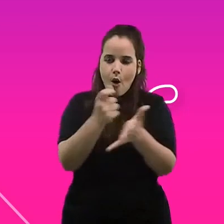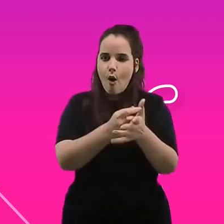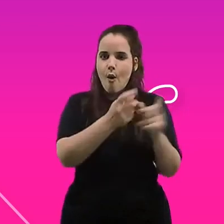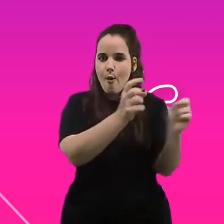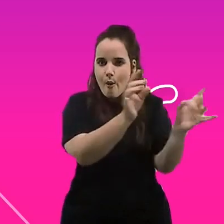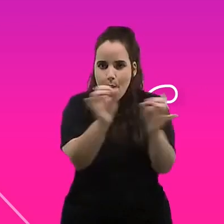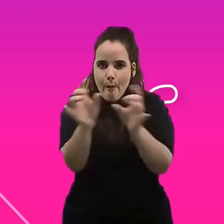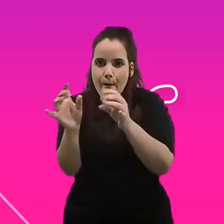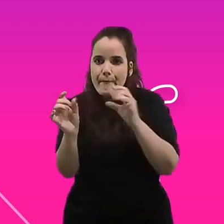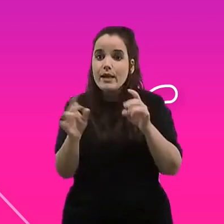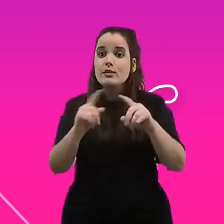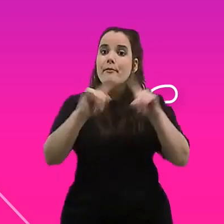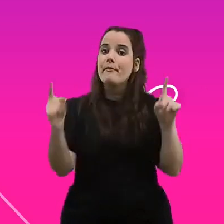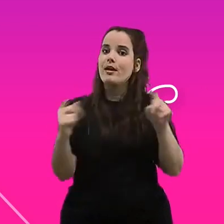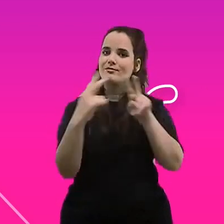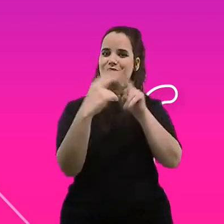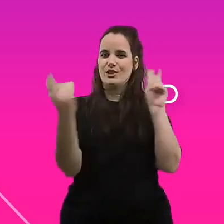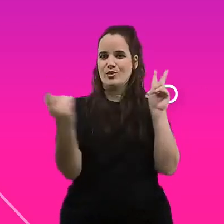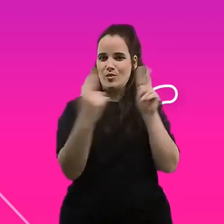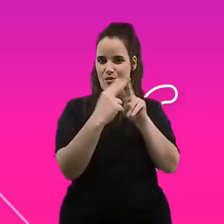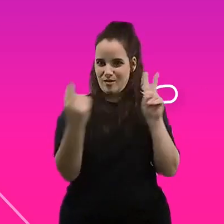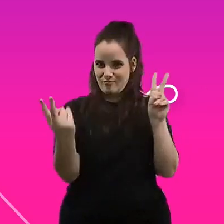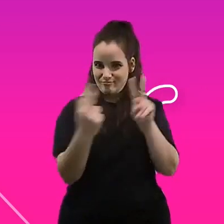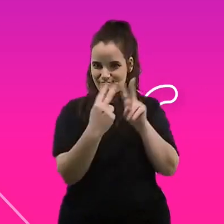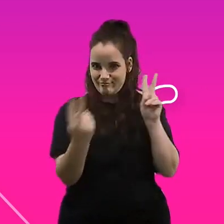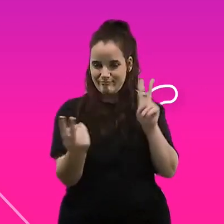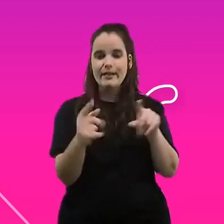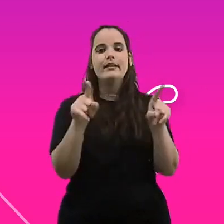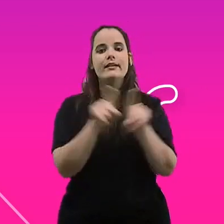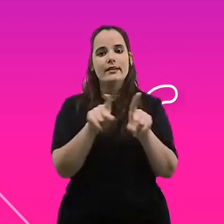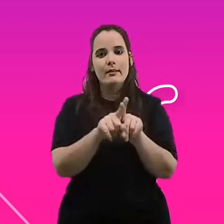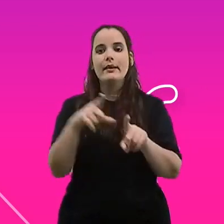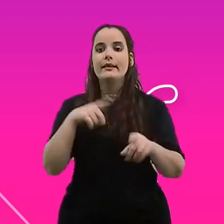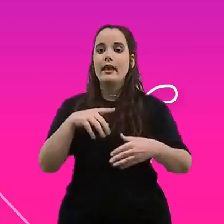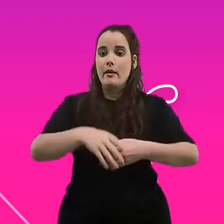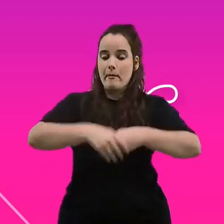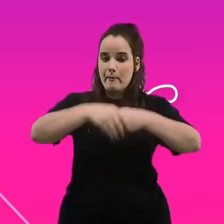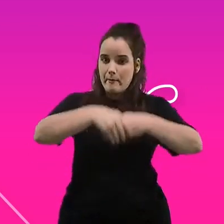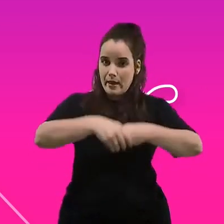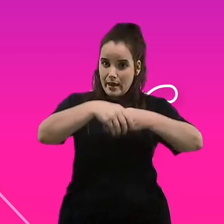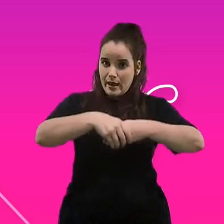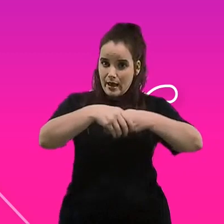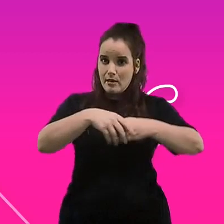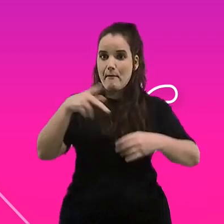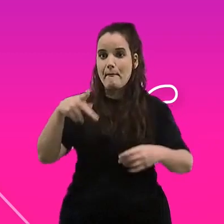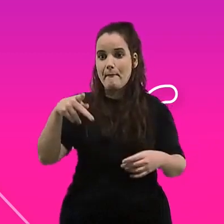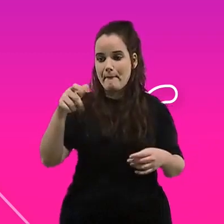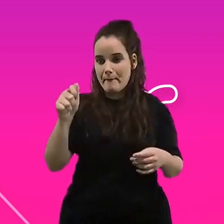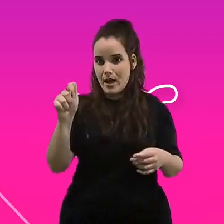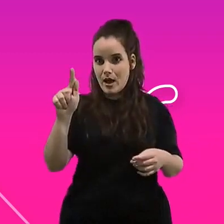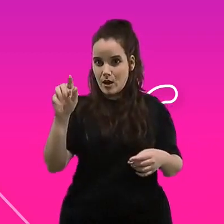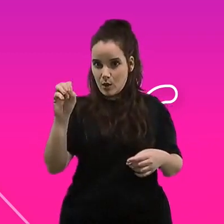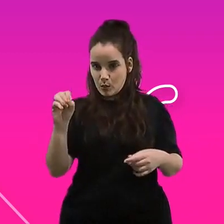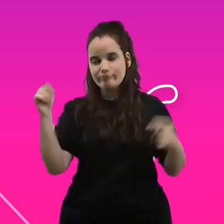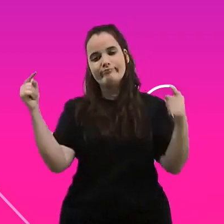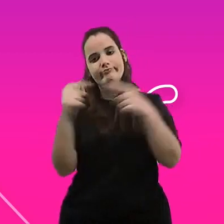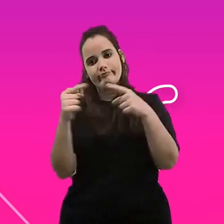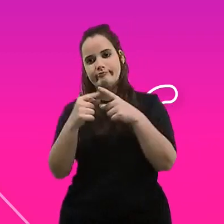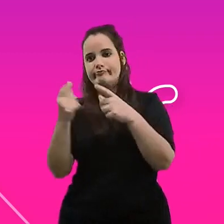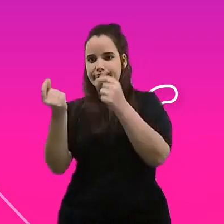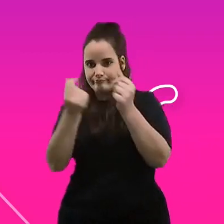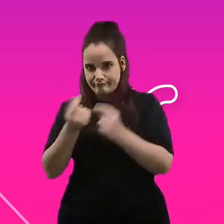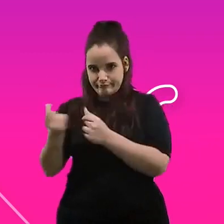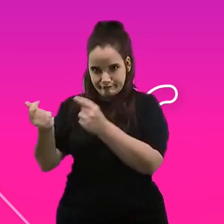o dinheiro também. A gente tem um lado financeiro chamado Mercado Pago. E, bom, falando do momento da pandemia, o que, que a